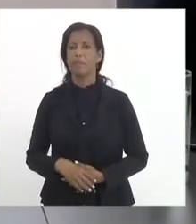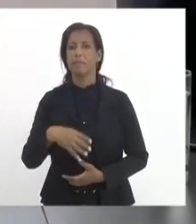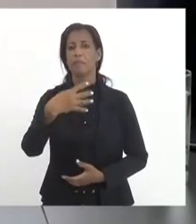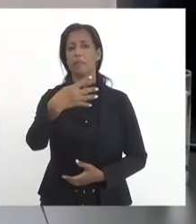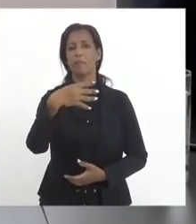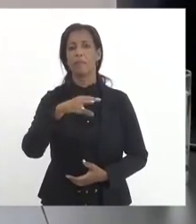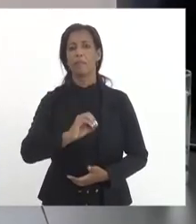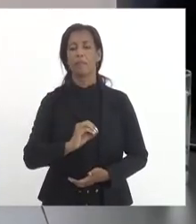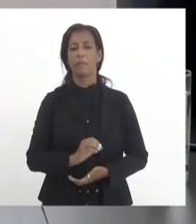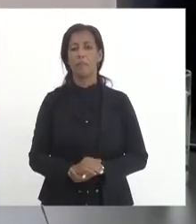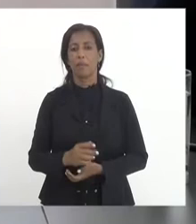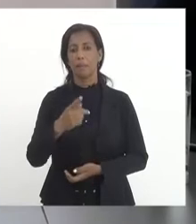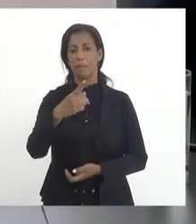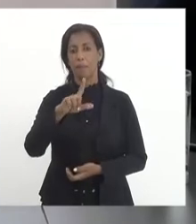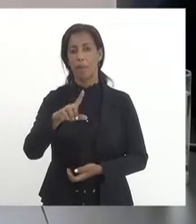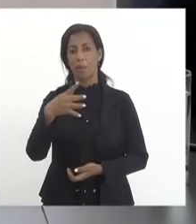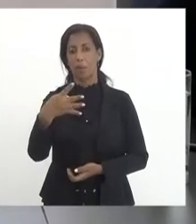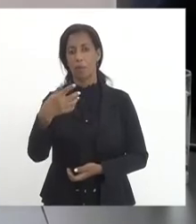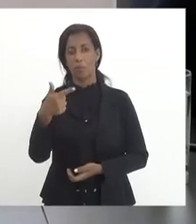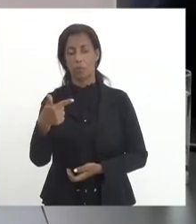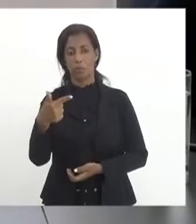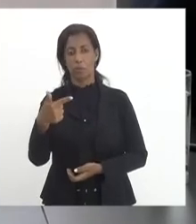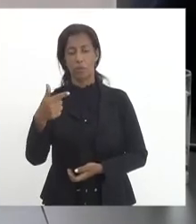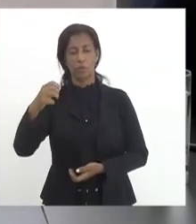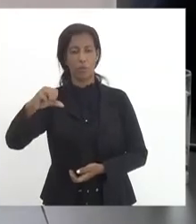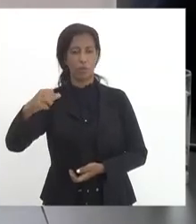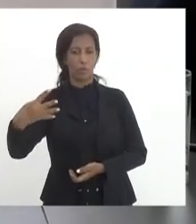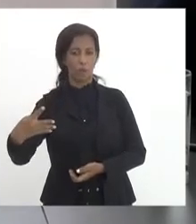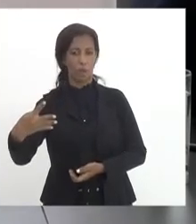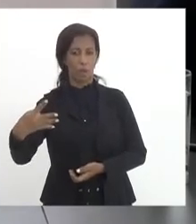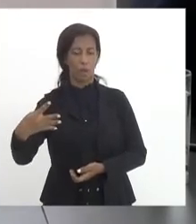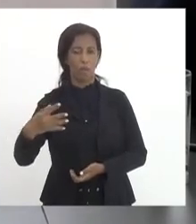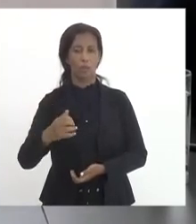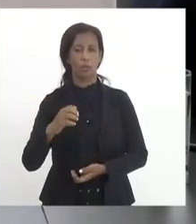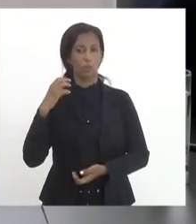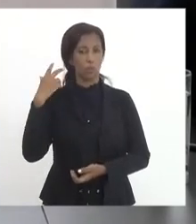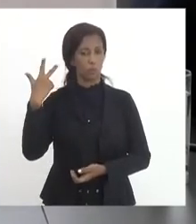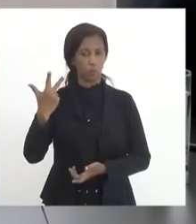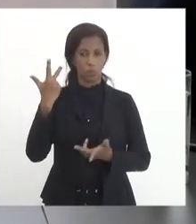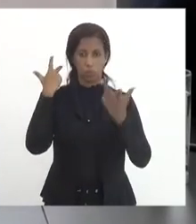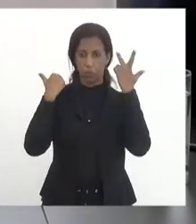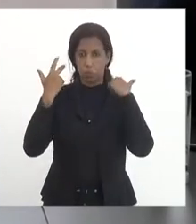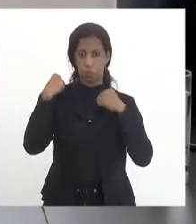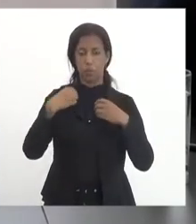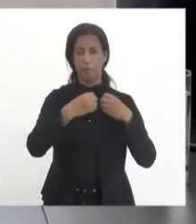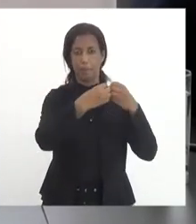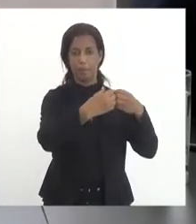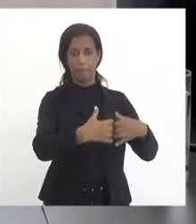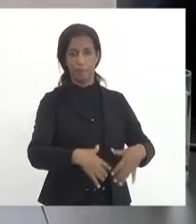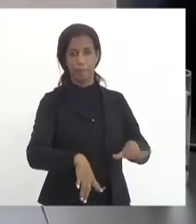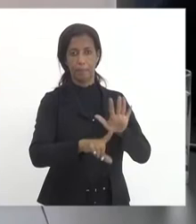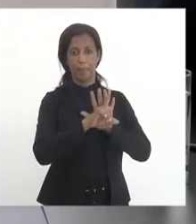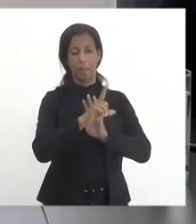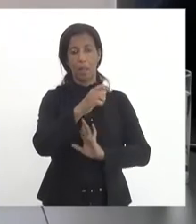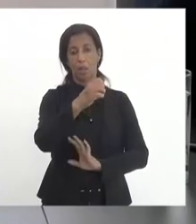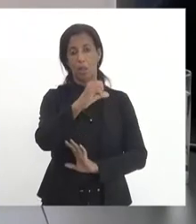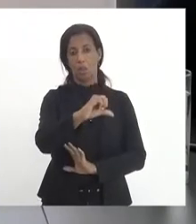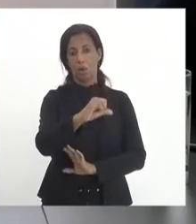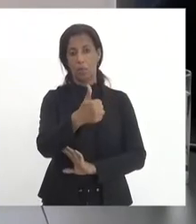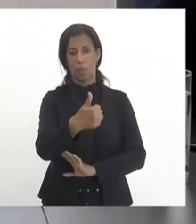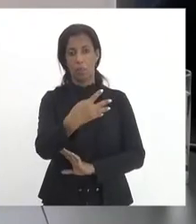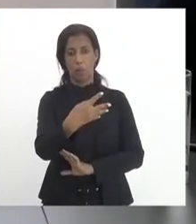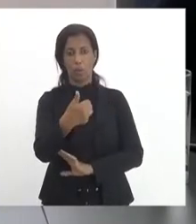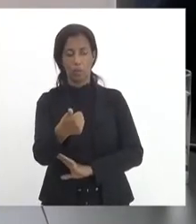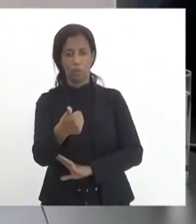40, projeto de lei 4294/2021, autoria do deputado Marcelo Cabeleireiro, parecer pela prejudicabilidade pela lei 9141